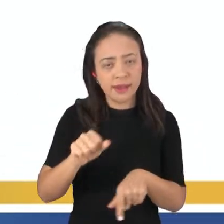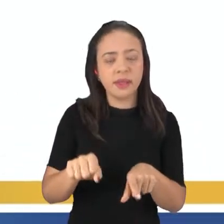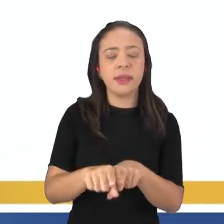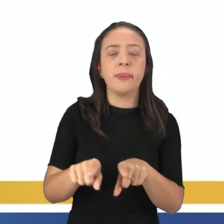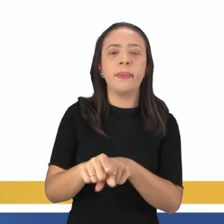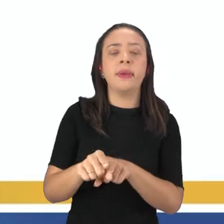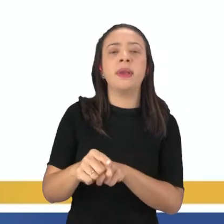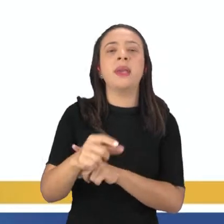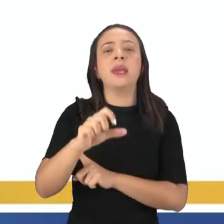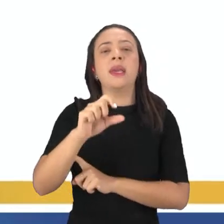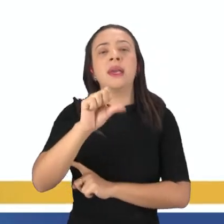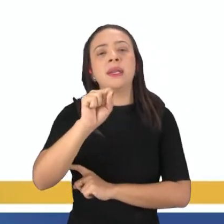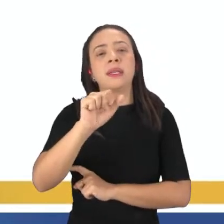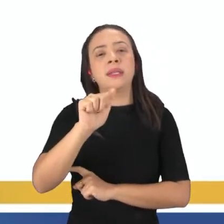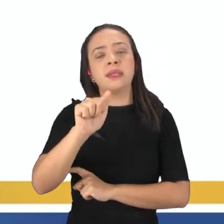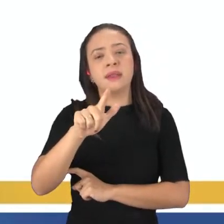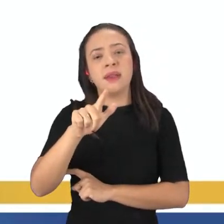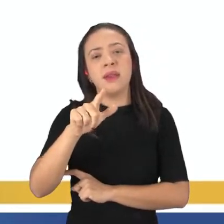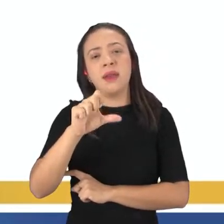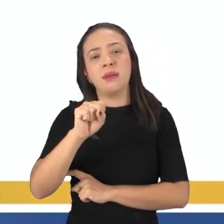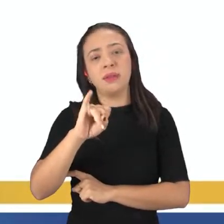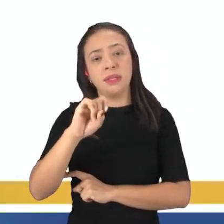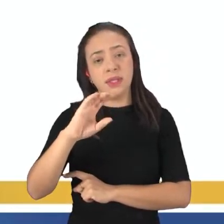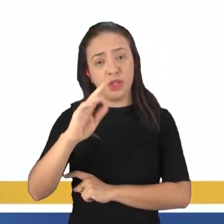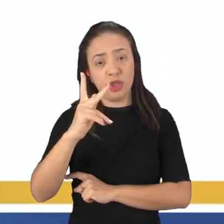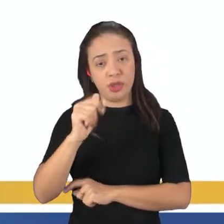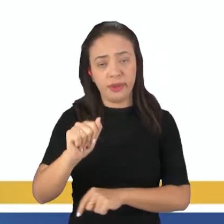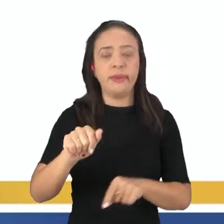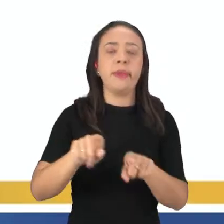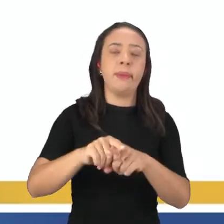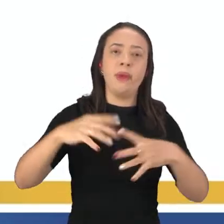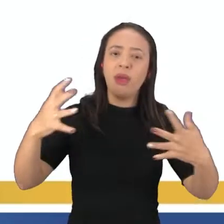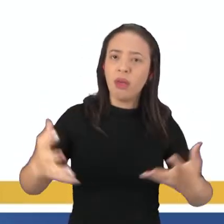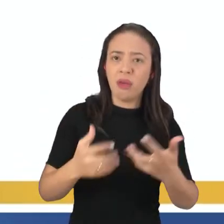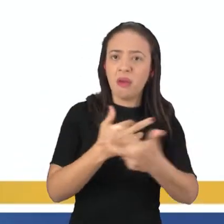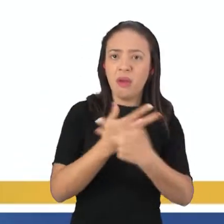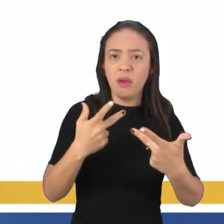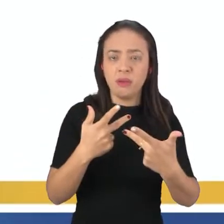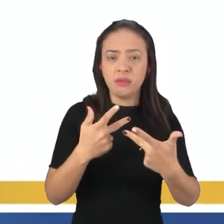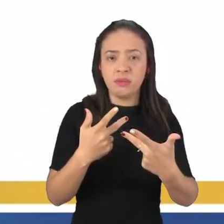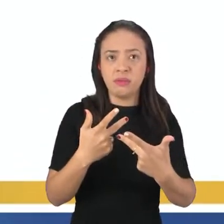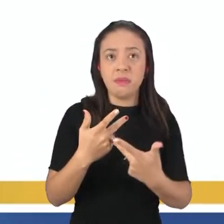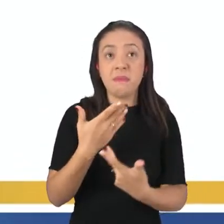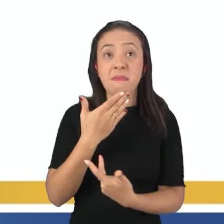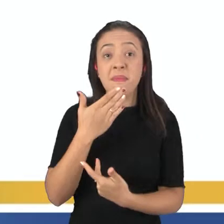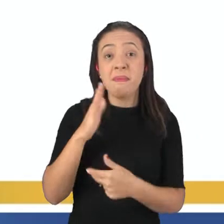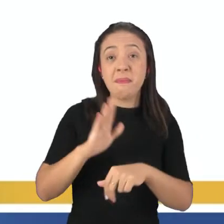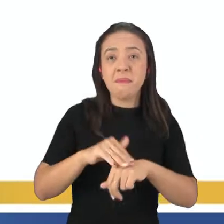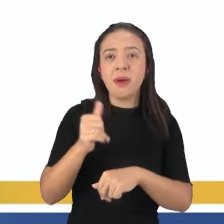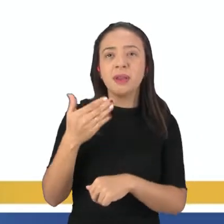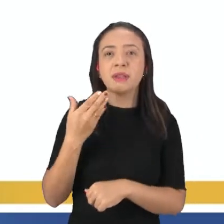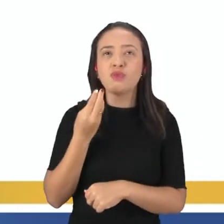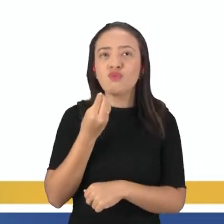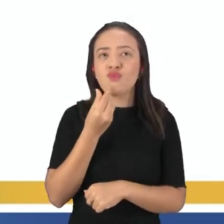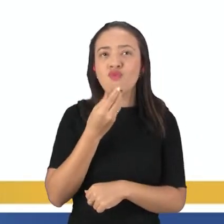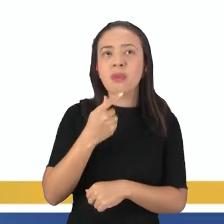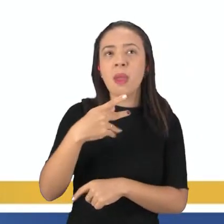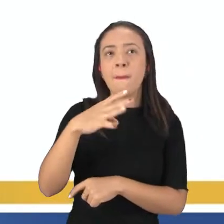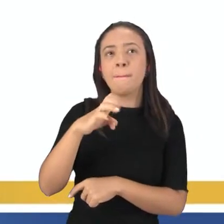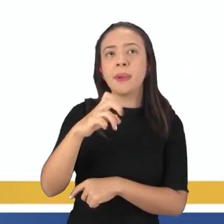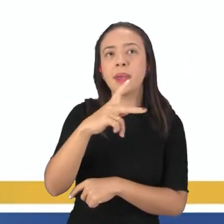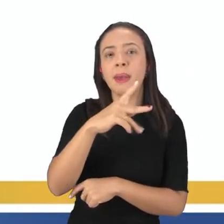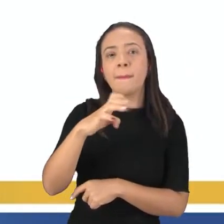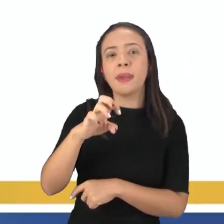e legumes. Essas coberturas dão maior sabor à pizza. Pepperoni é a